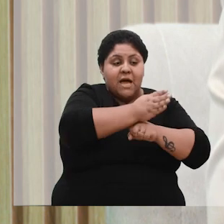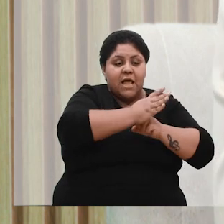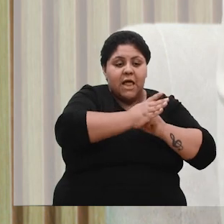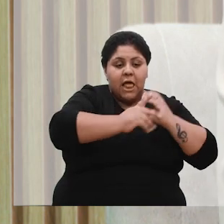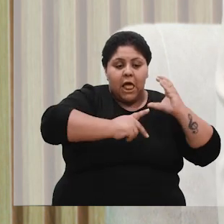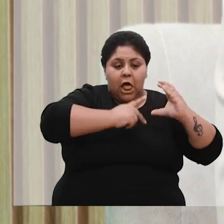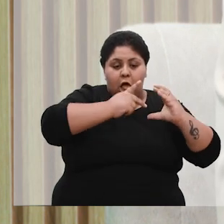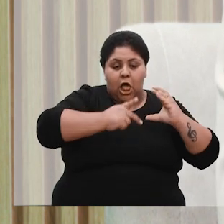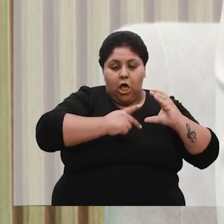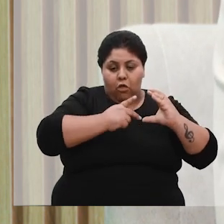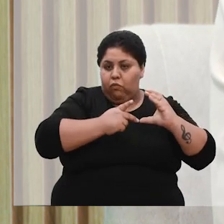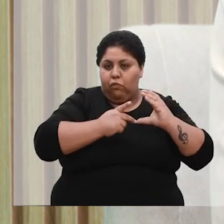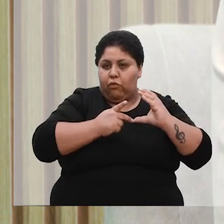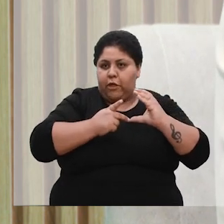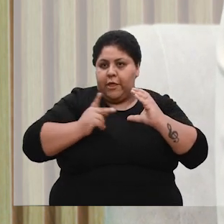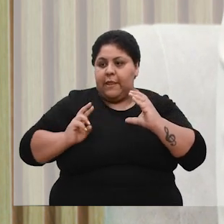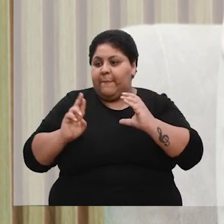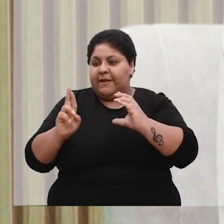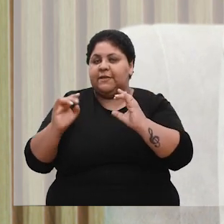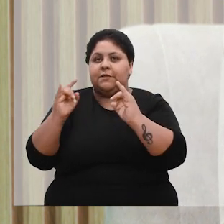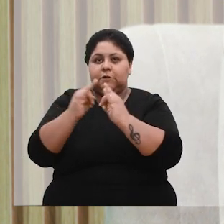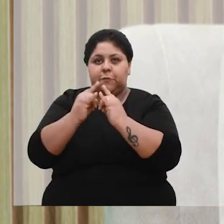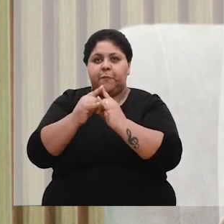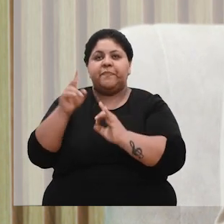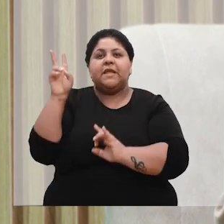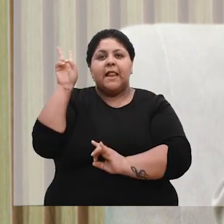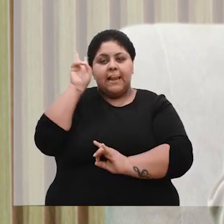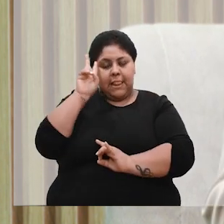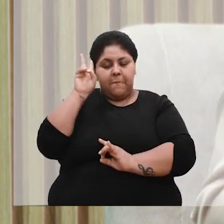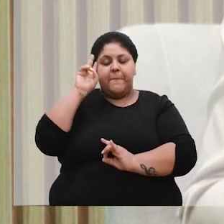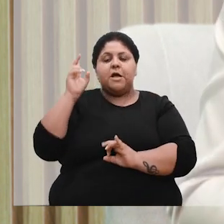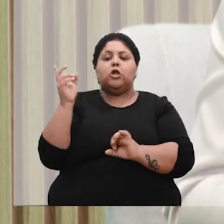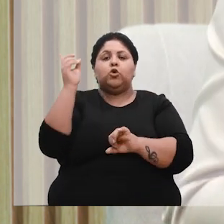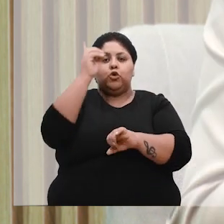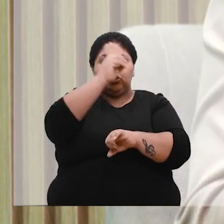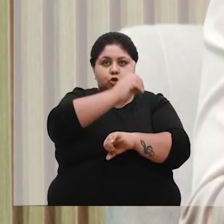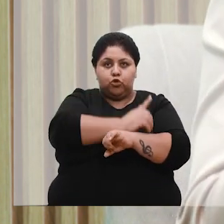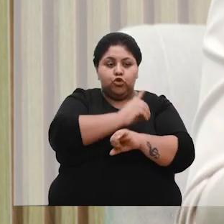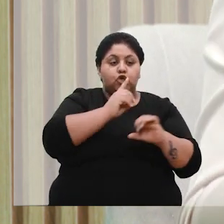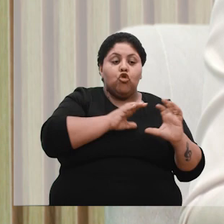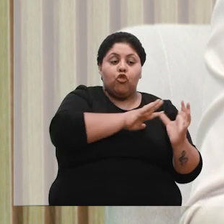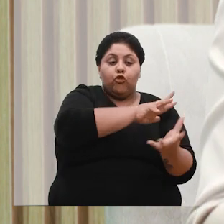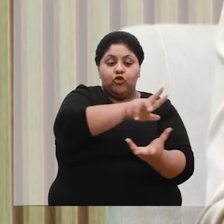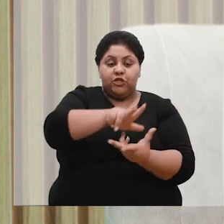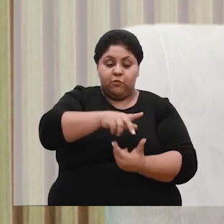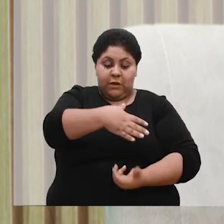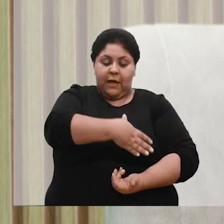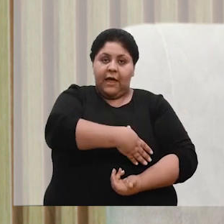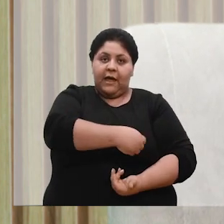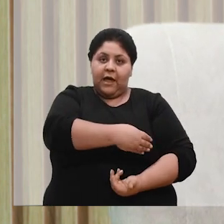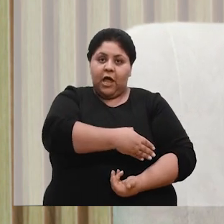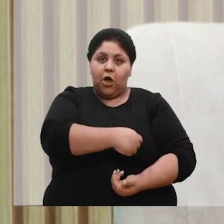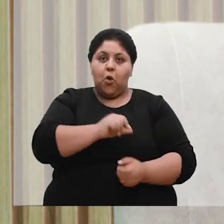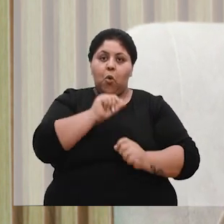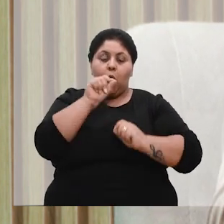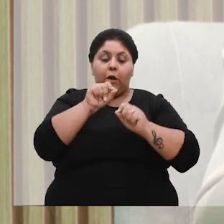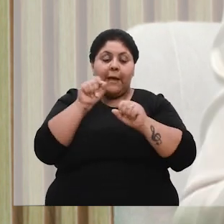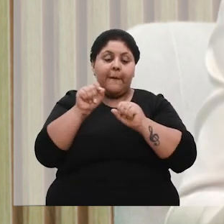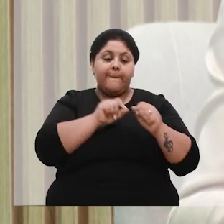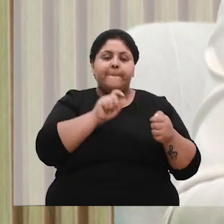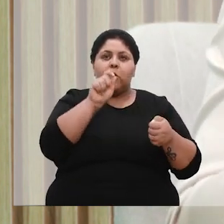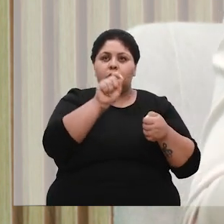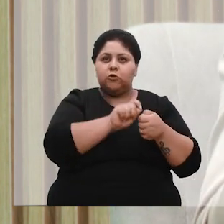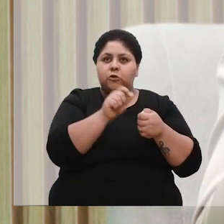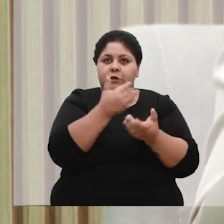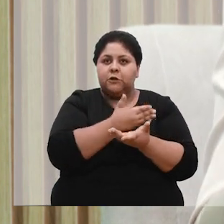inclusive a Câmara de Vereadores como instituição, lembrando da data, né, do Dia Mundial da Amamentação e o que a